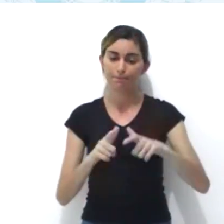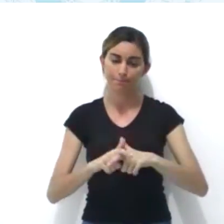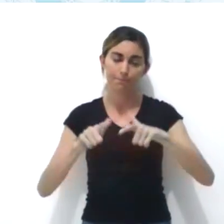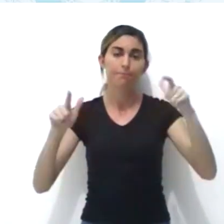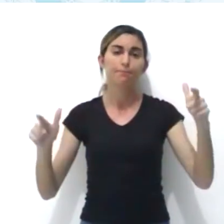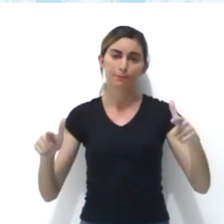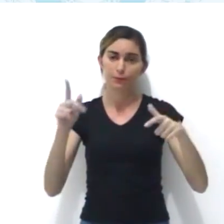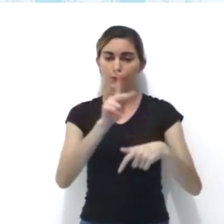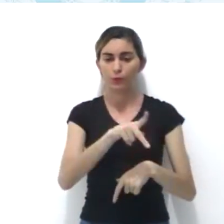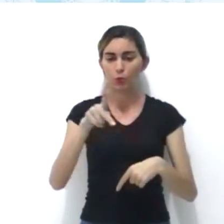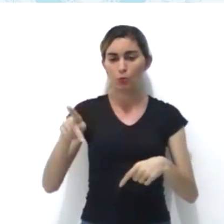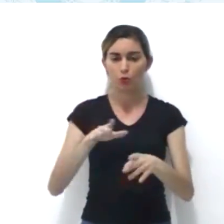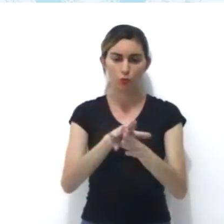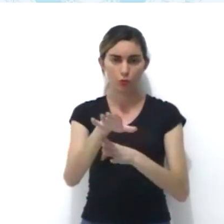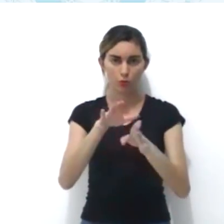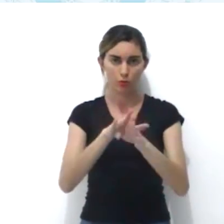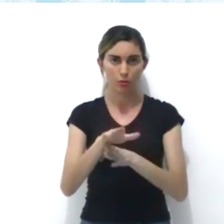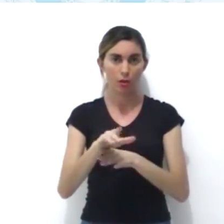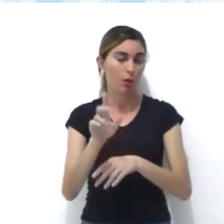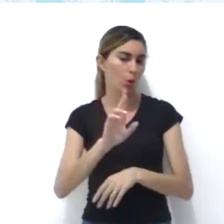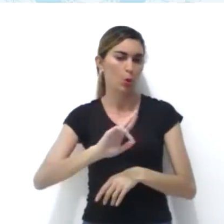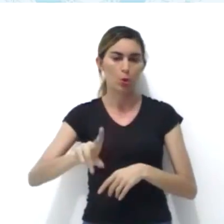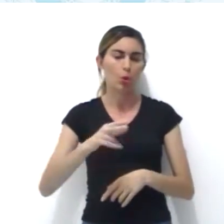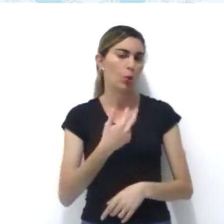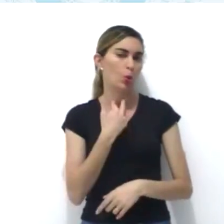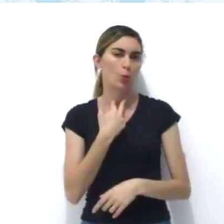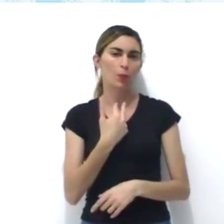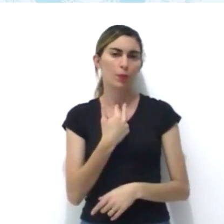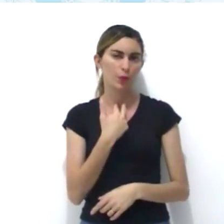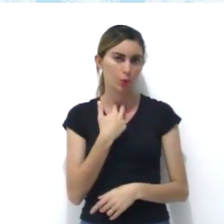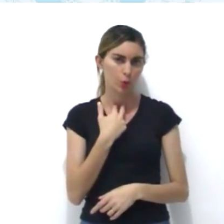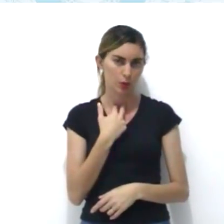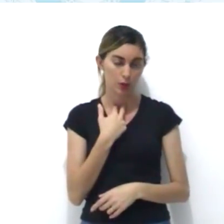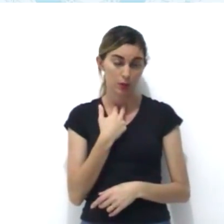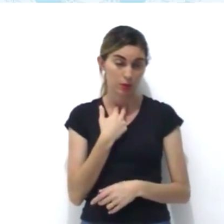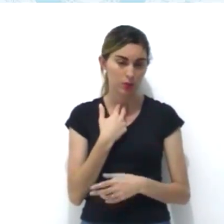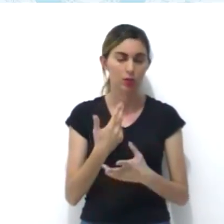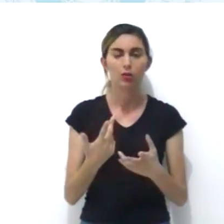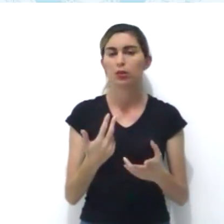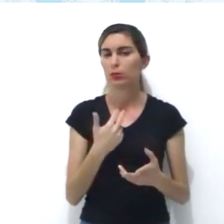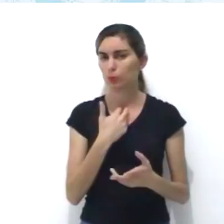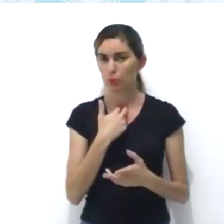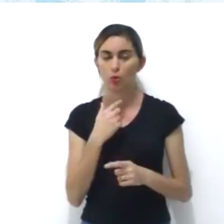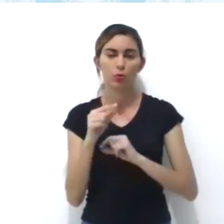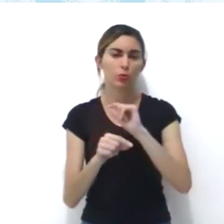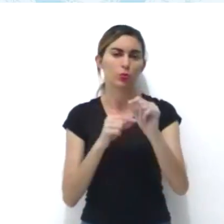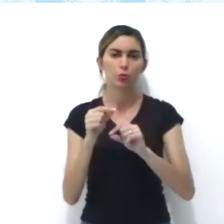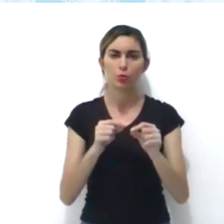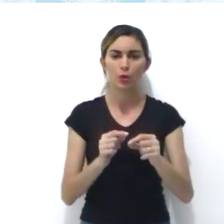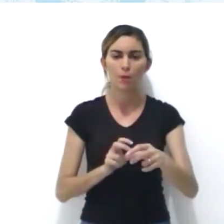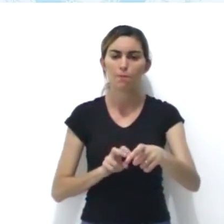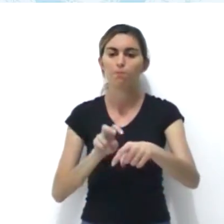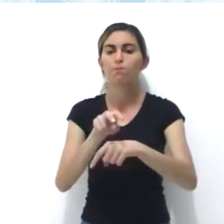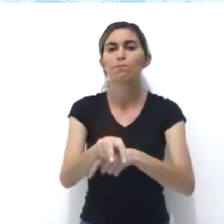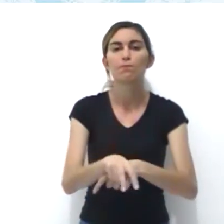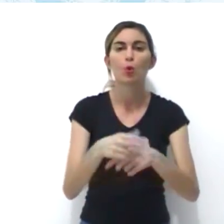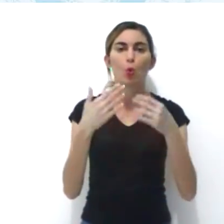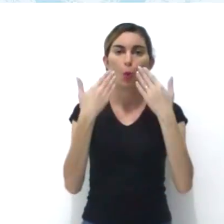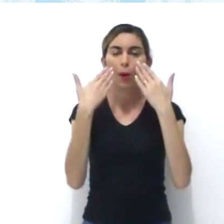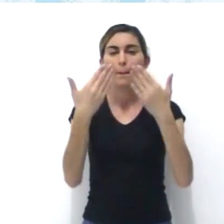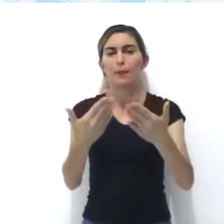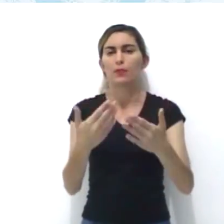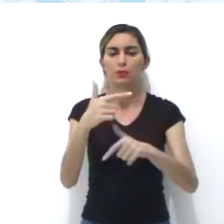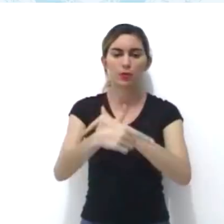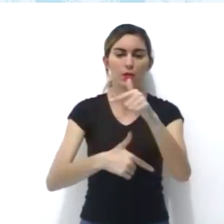semana. Na maioria das vezes, o professor orientador, ele não pode, em momento algum,